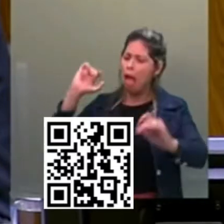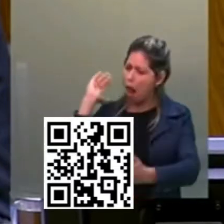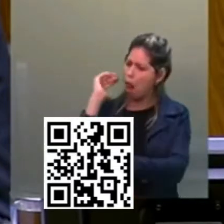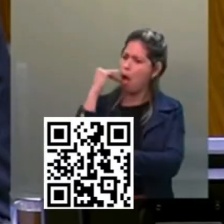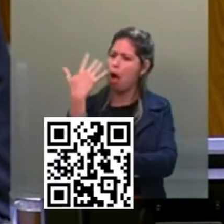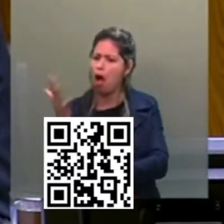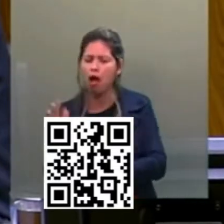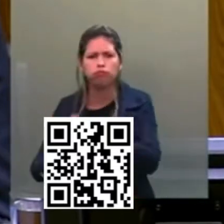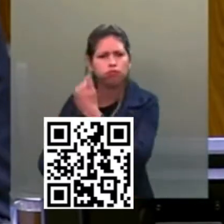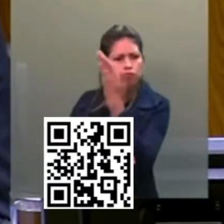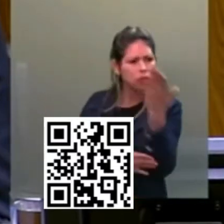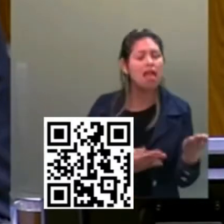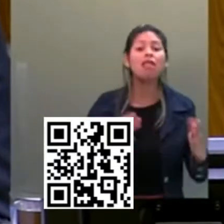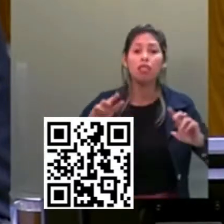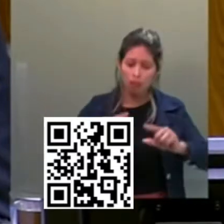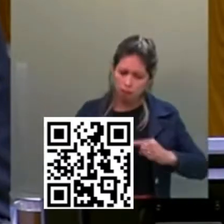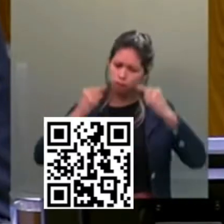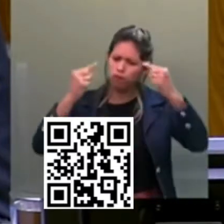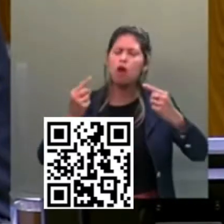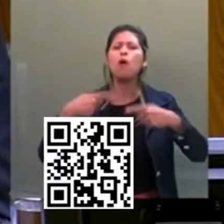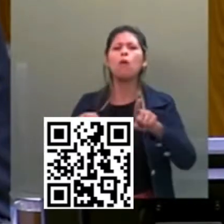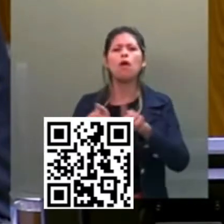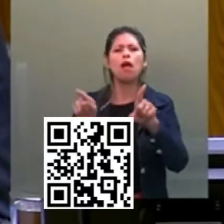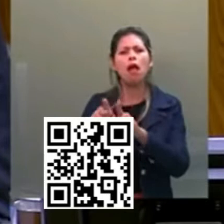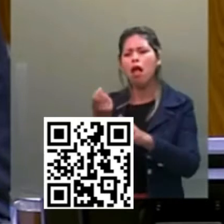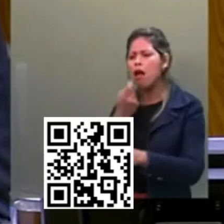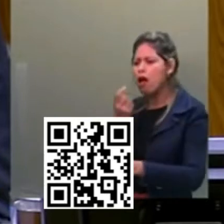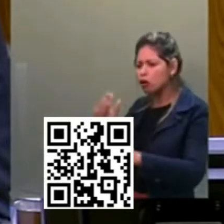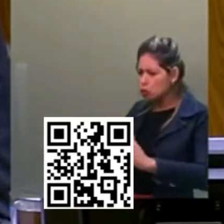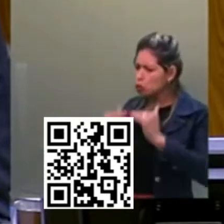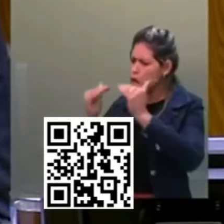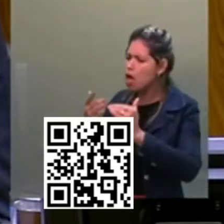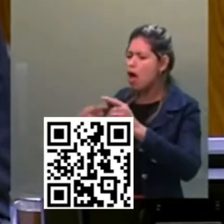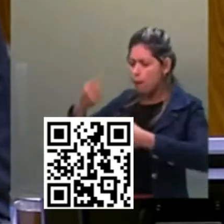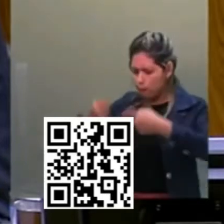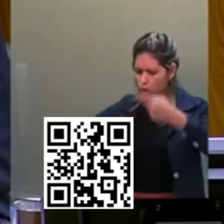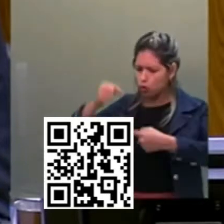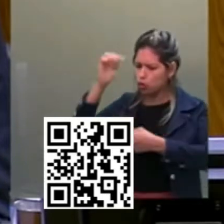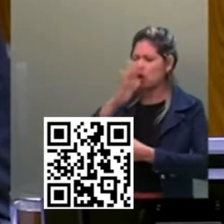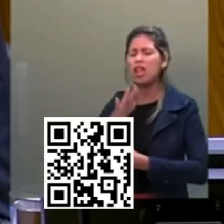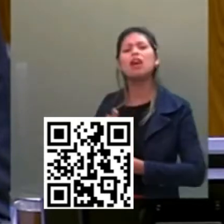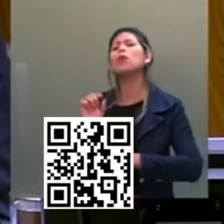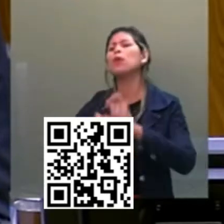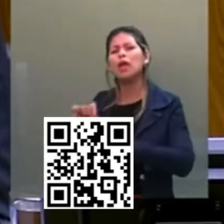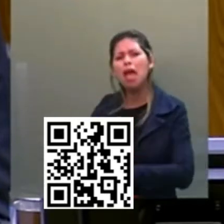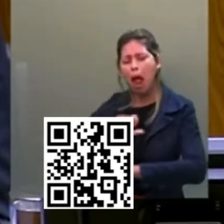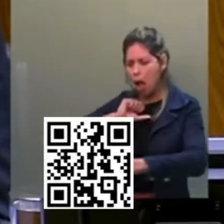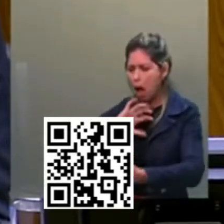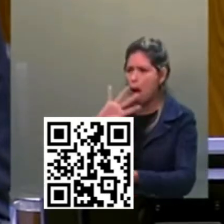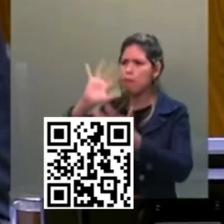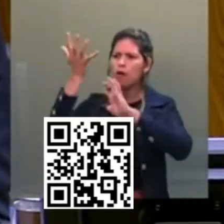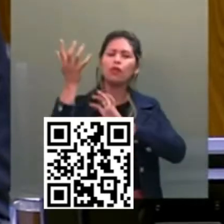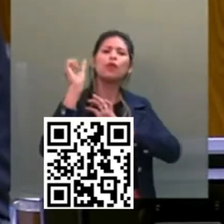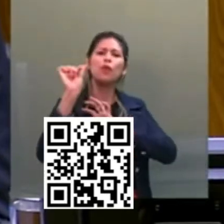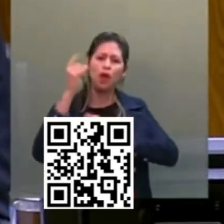na promoção da agropecuária sustentável, e o projeto que atualiza a Política Nacional sobre Mudança do Clima ao contexto